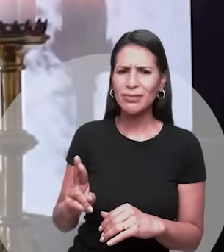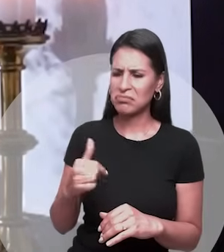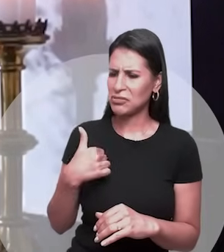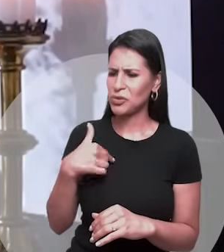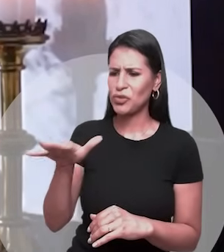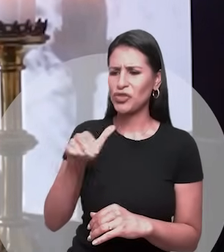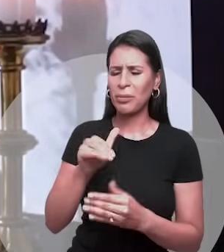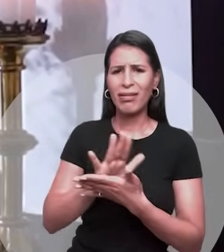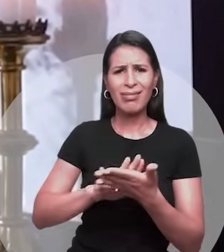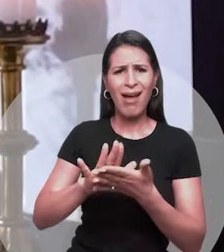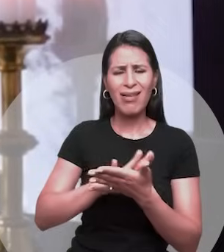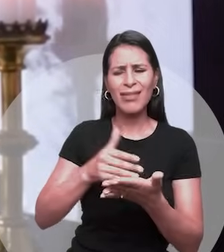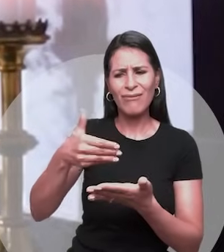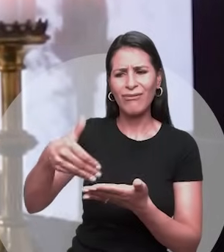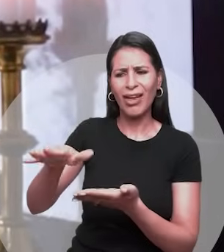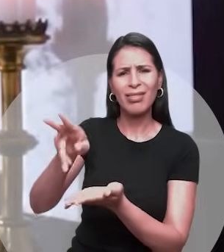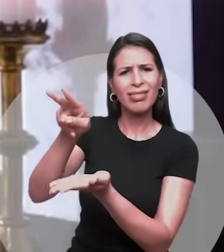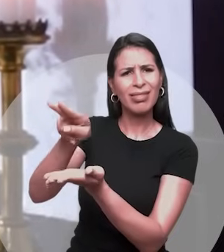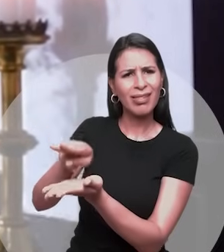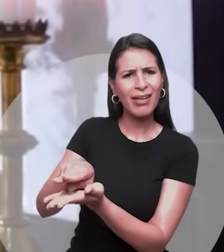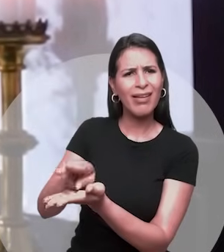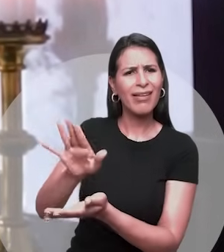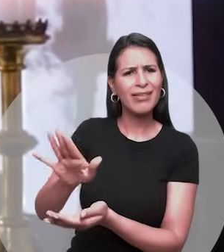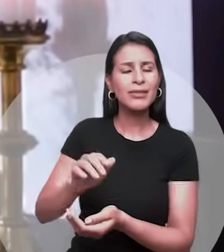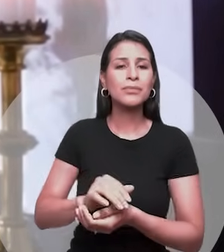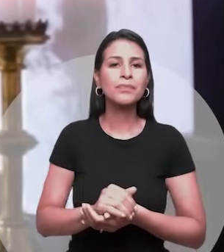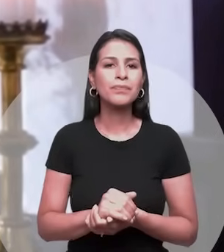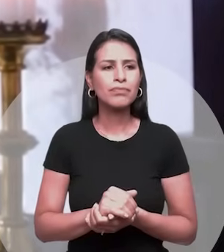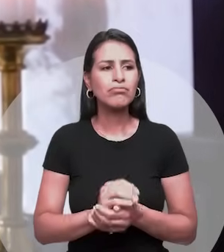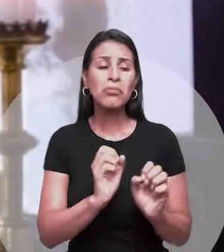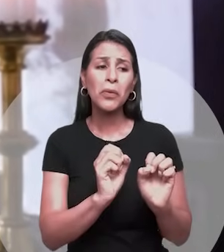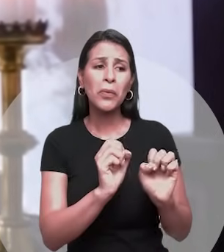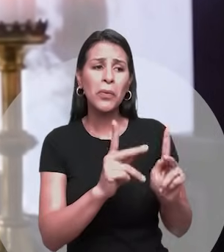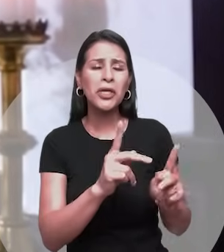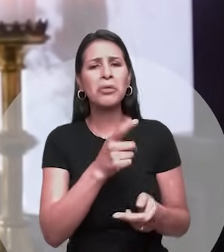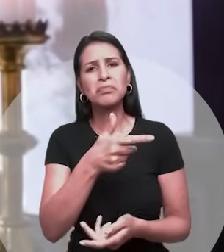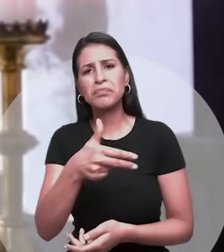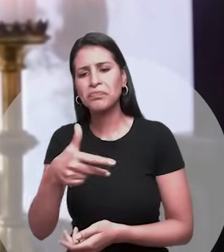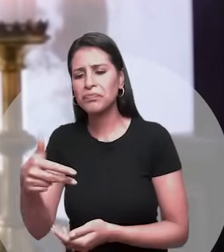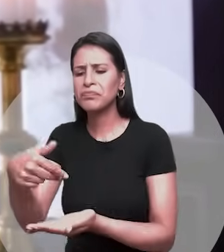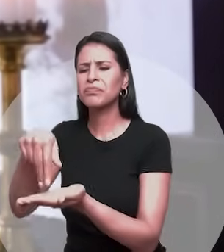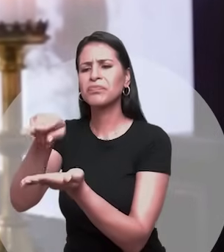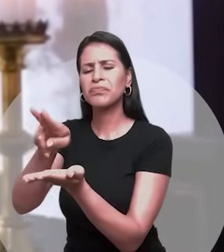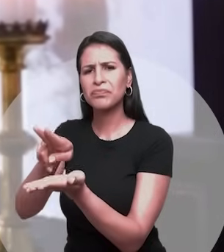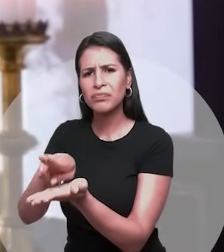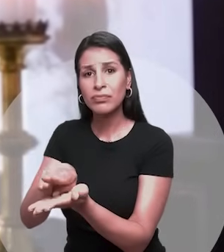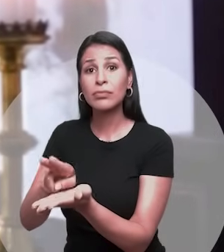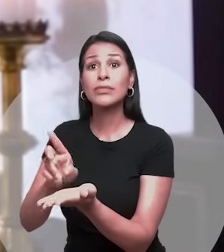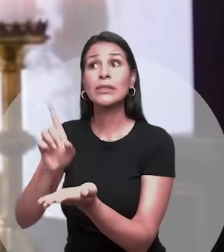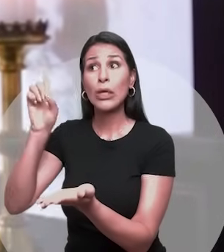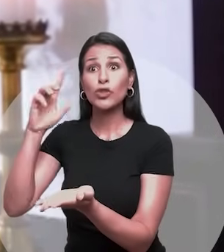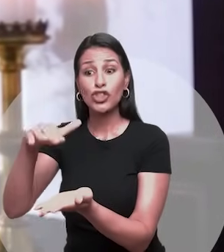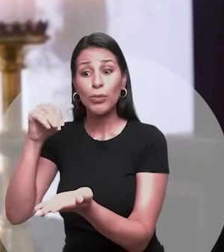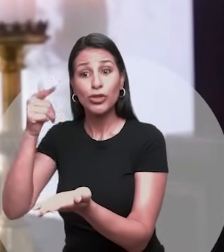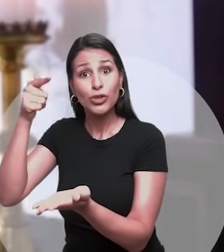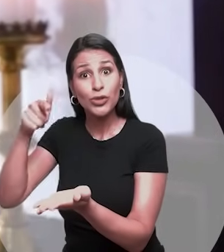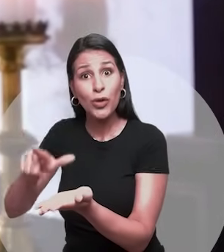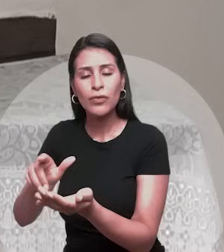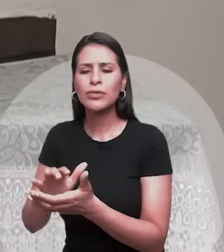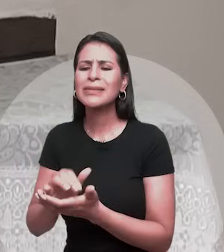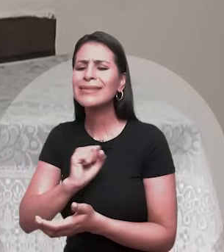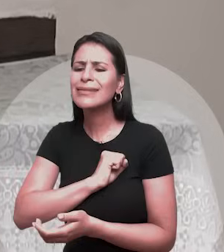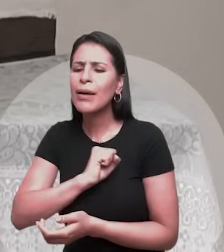chamei você. Vá deitar. Ele foi e se deitou, e o Senhor tornou a chamar: